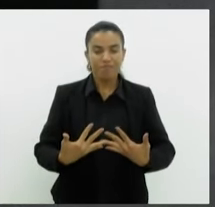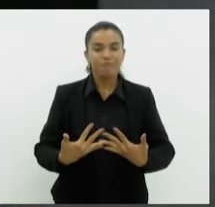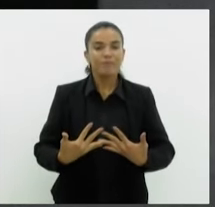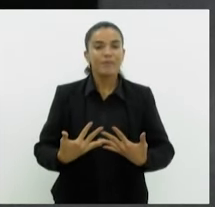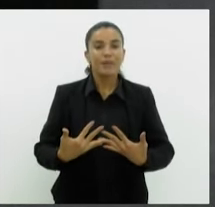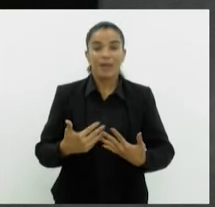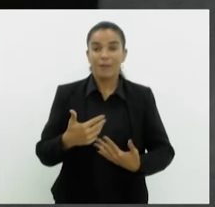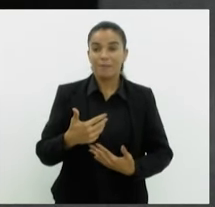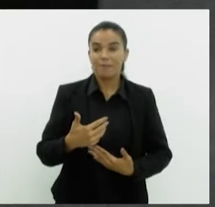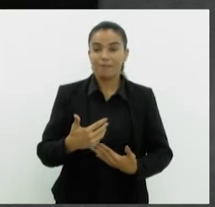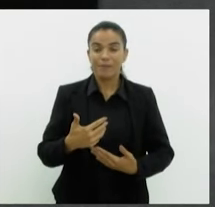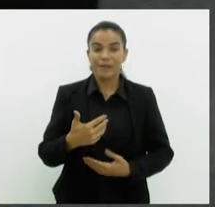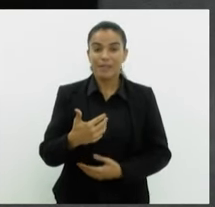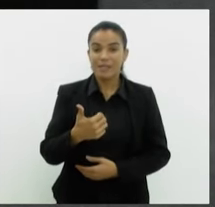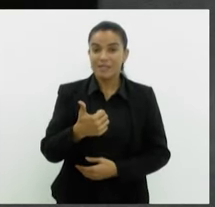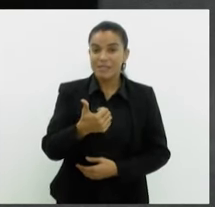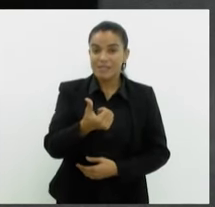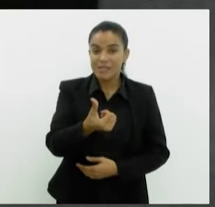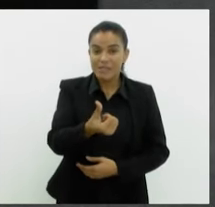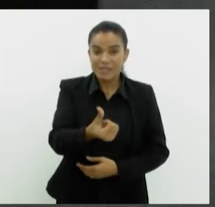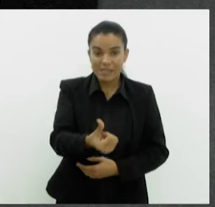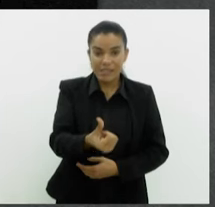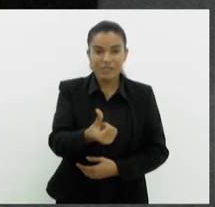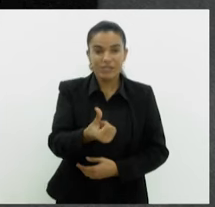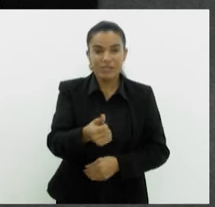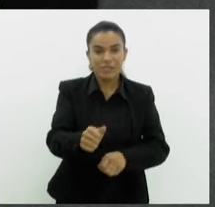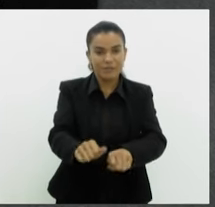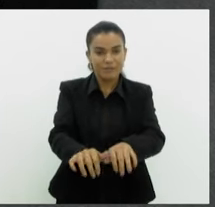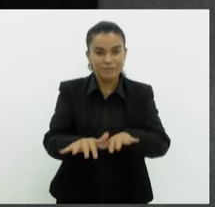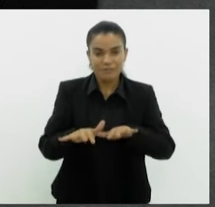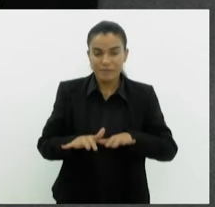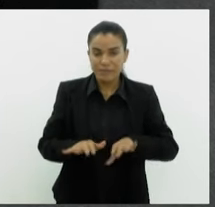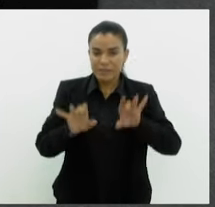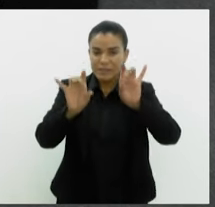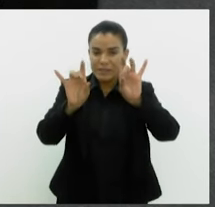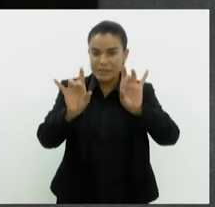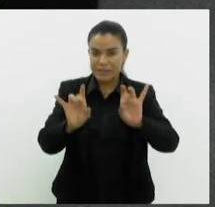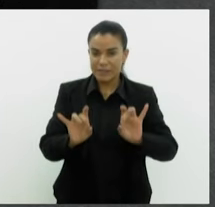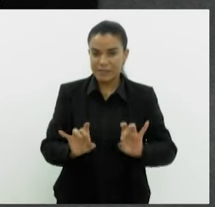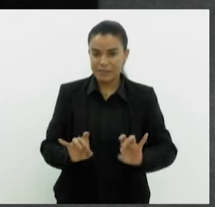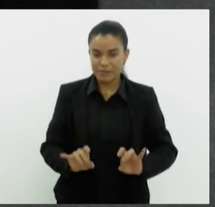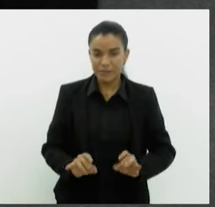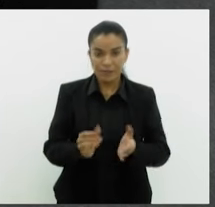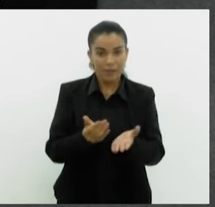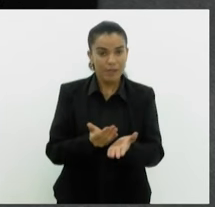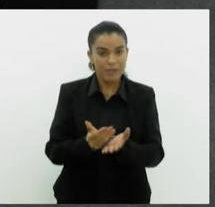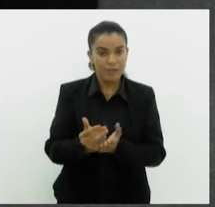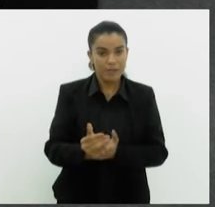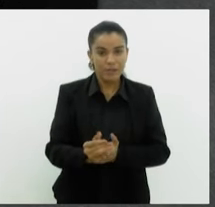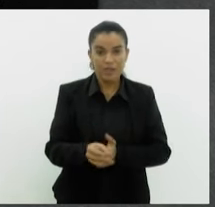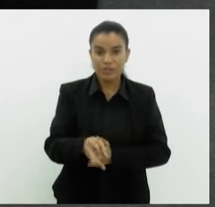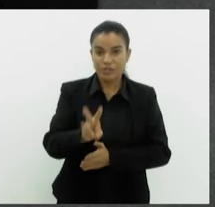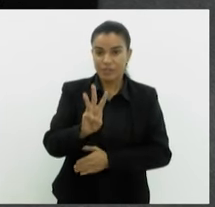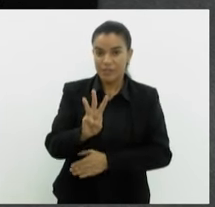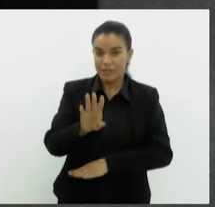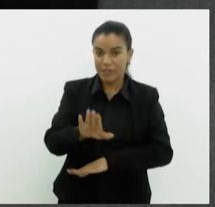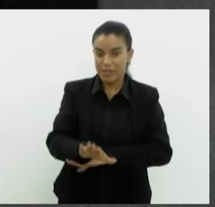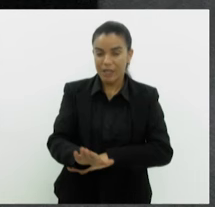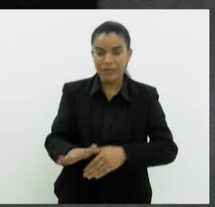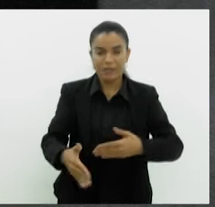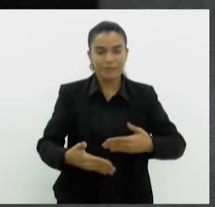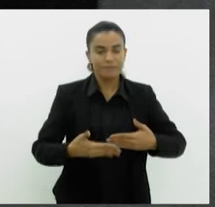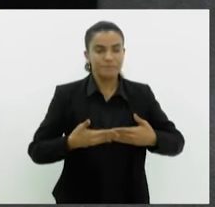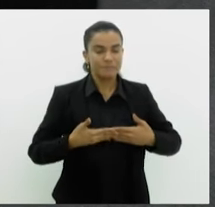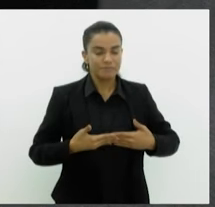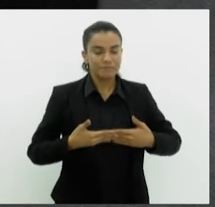na na sexta sessão extraordinária, que iniciada às 15 horas, foi